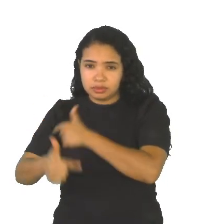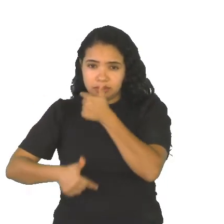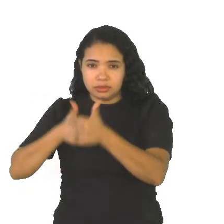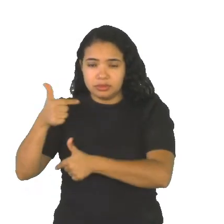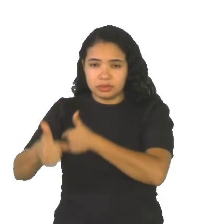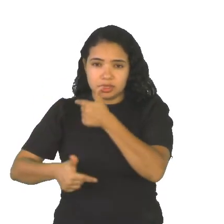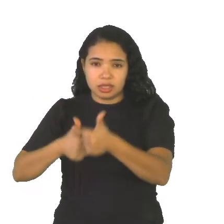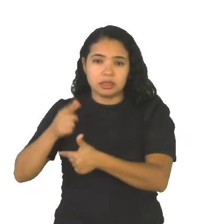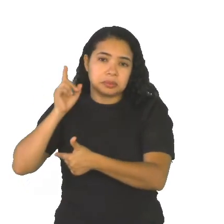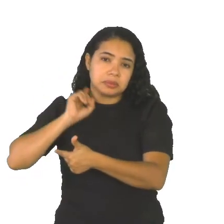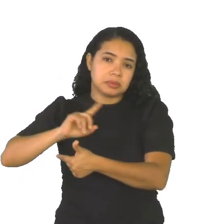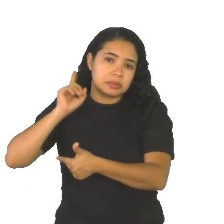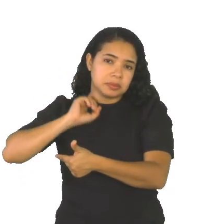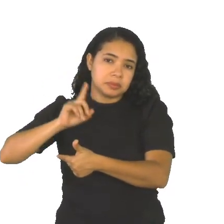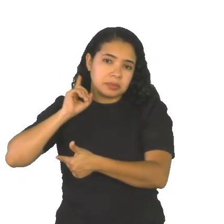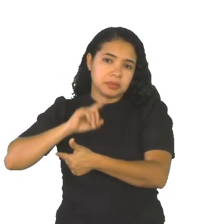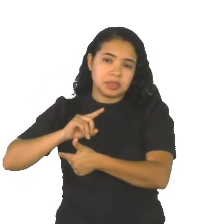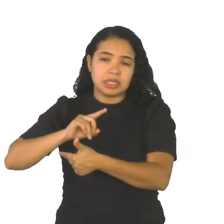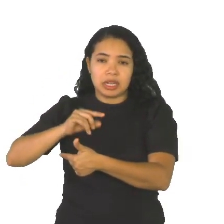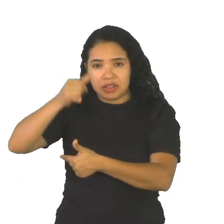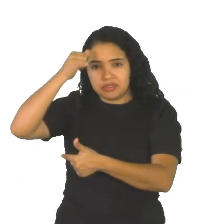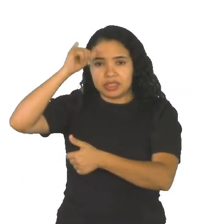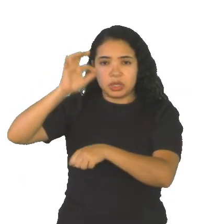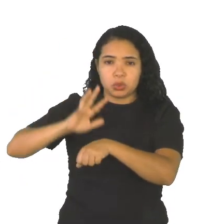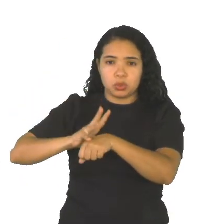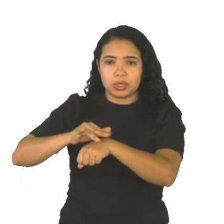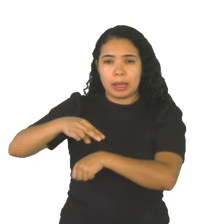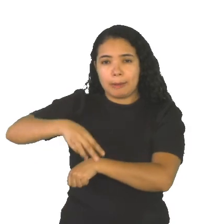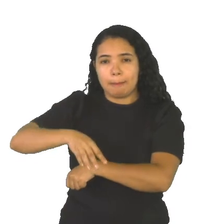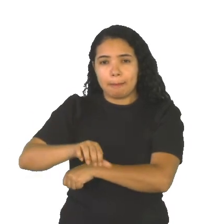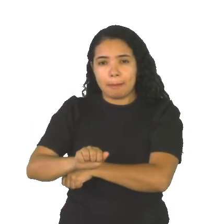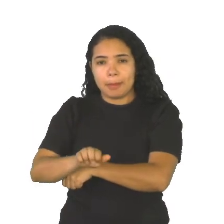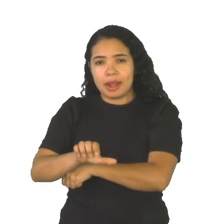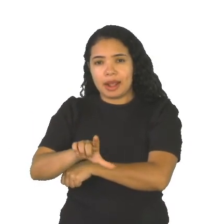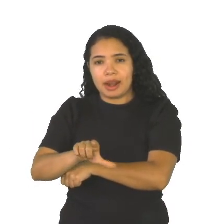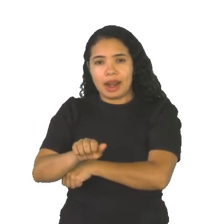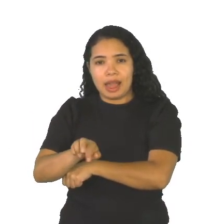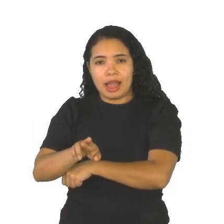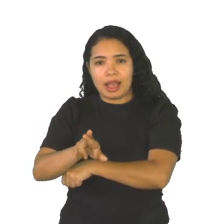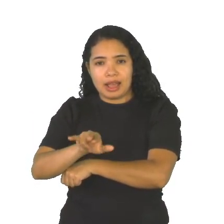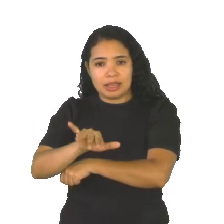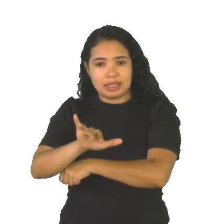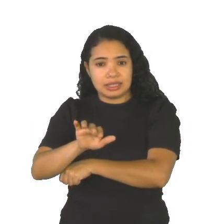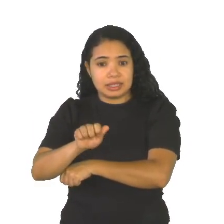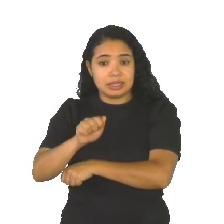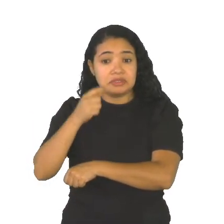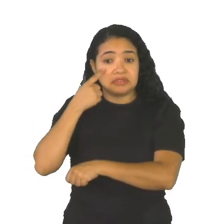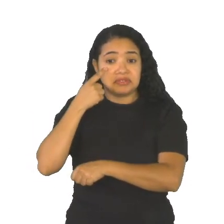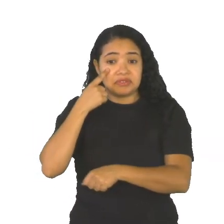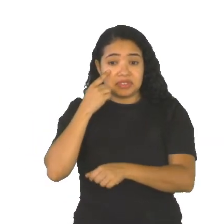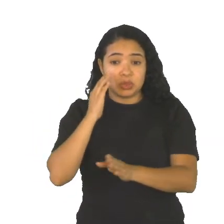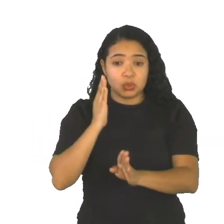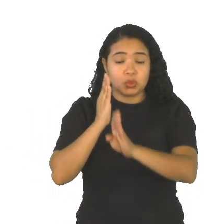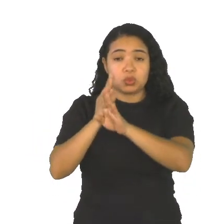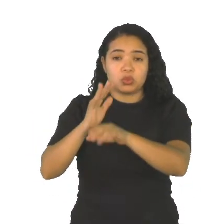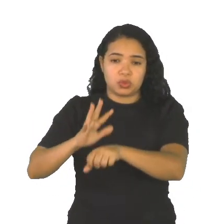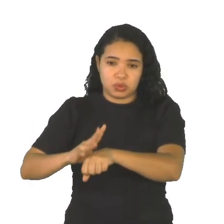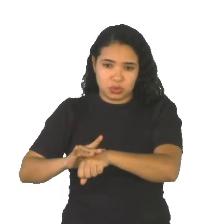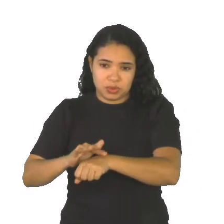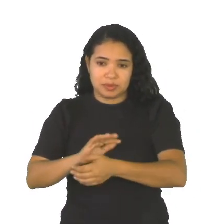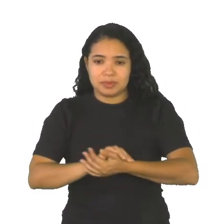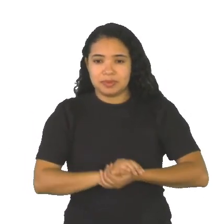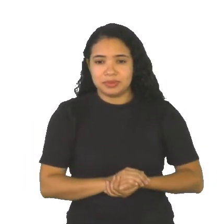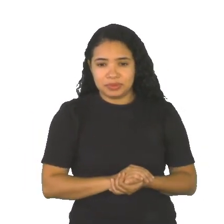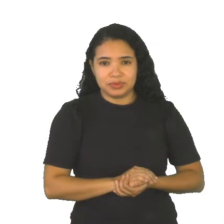Minas. E ele, utilizando um vagão como laboratório, olha as condições que Carlos Chagas descobriu a doença aí, né?